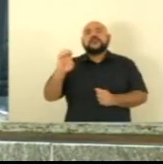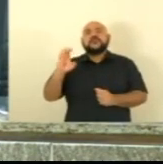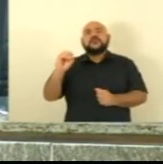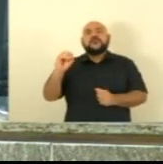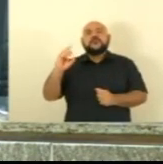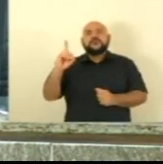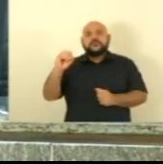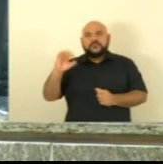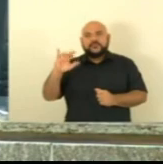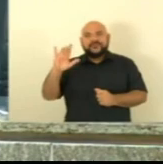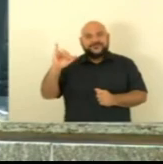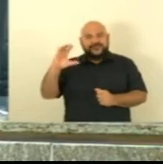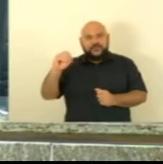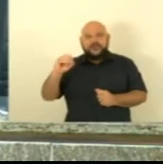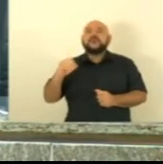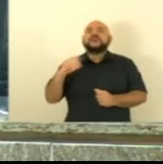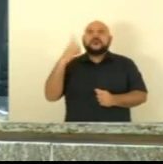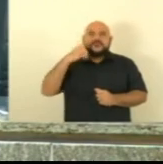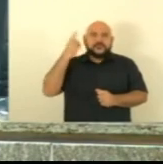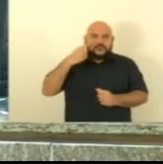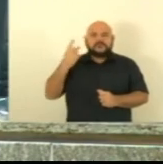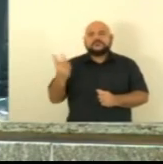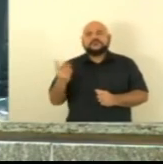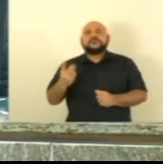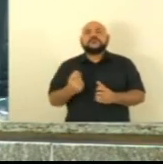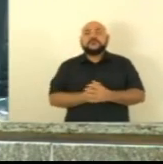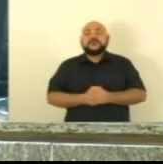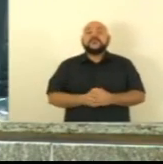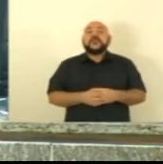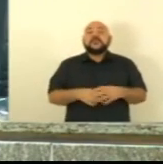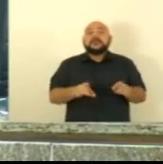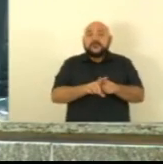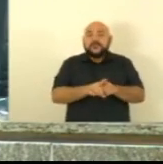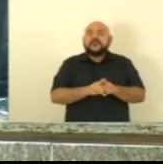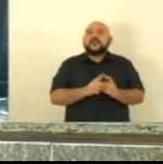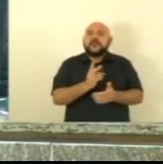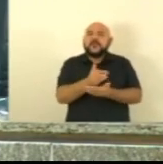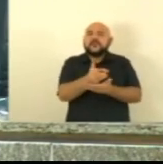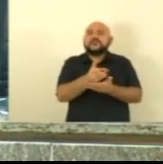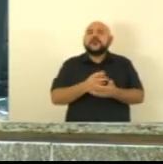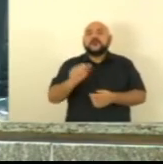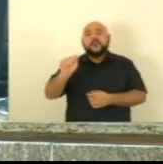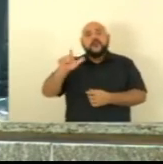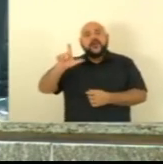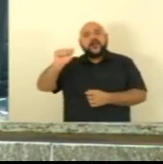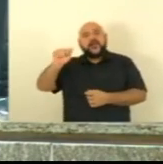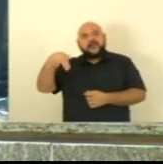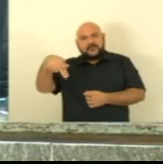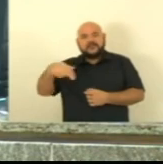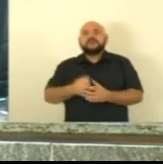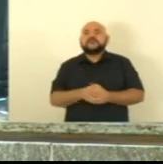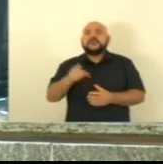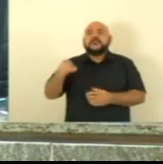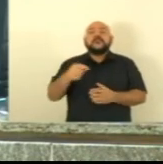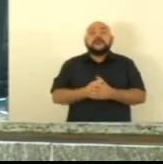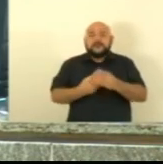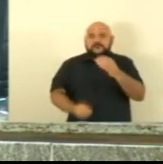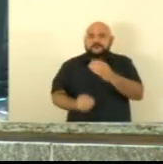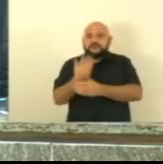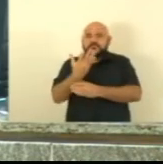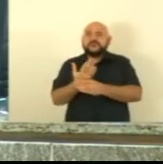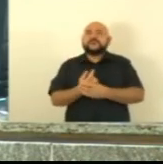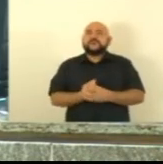discussão única, regime de urgência, projeto de lei 221/2023, deputado Alan Ferreira, que dispõe sobre a criação do